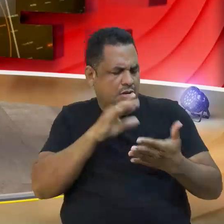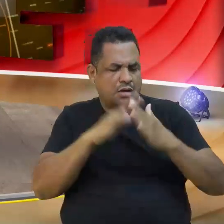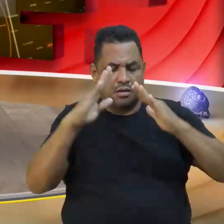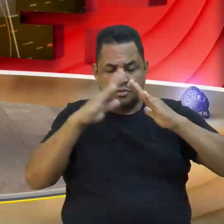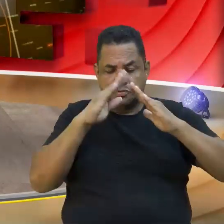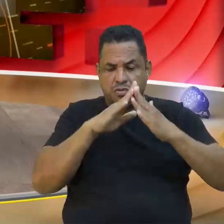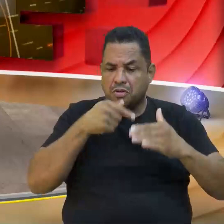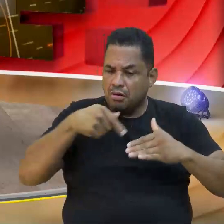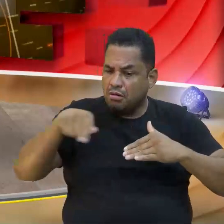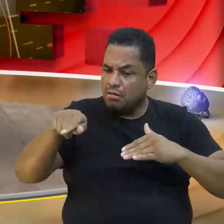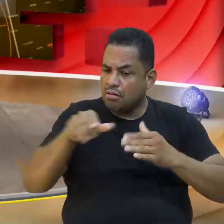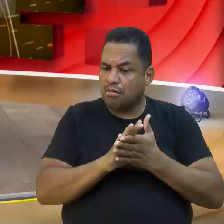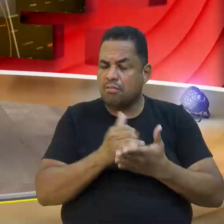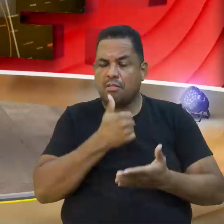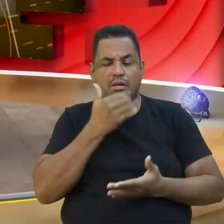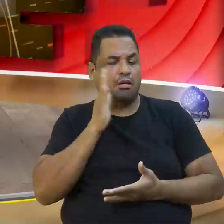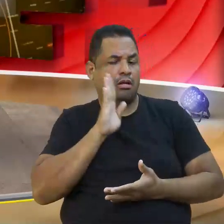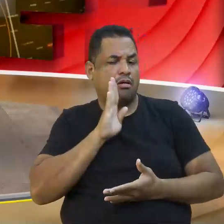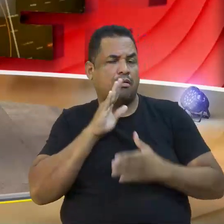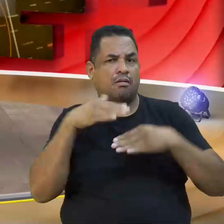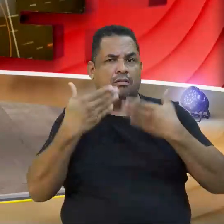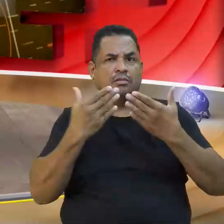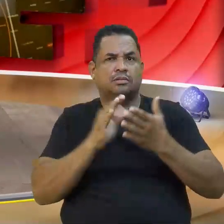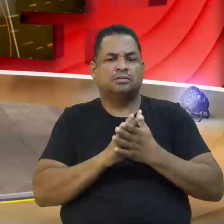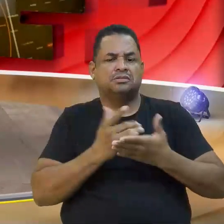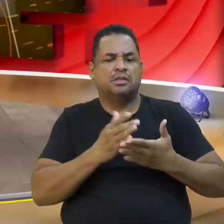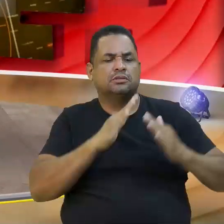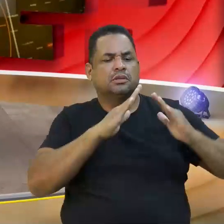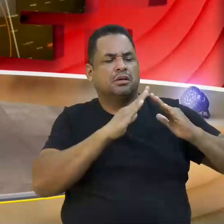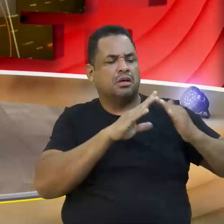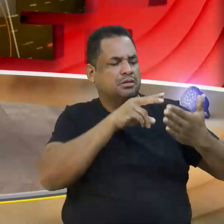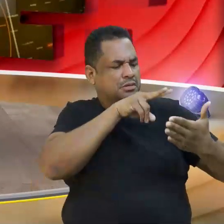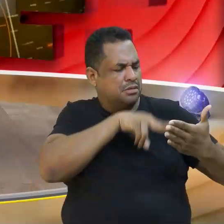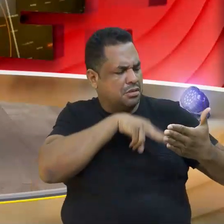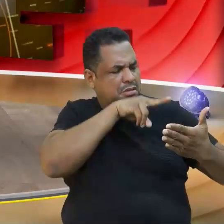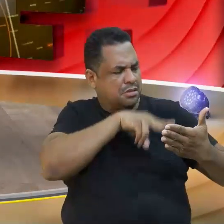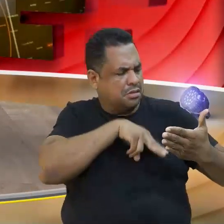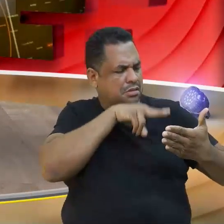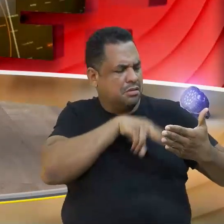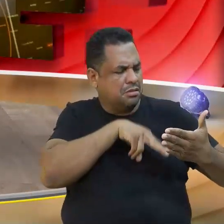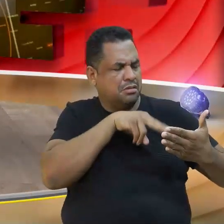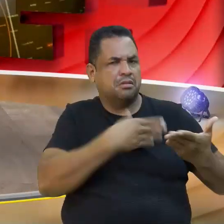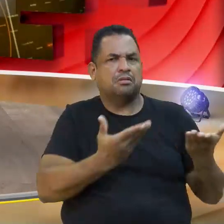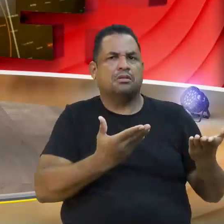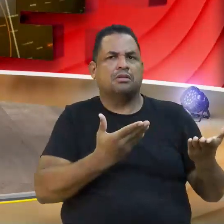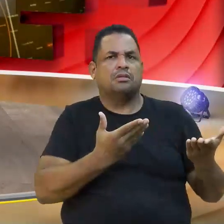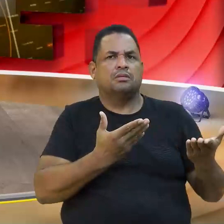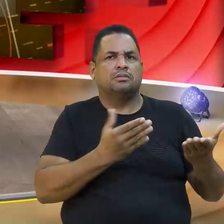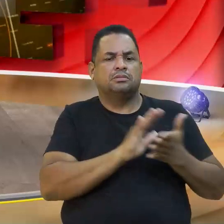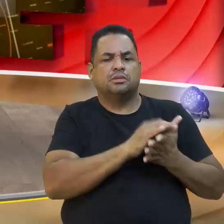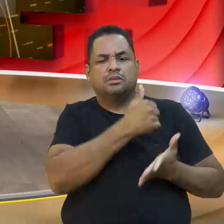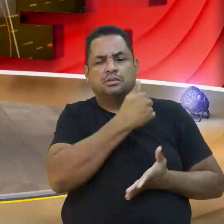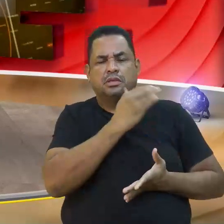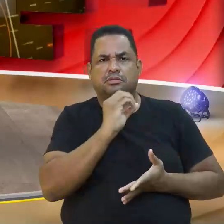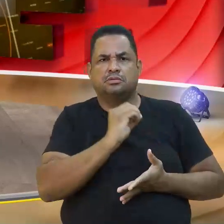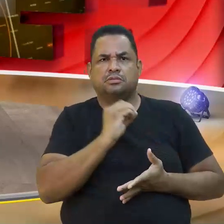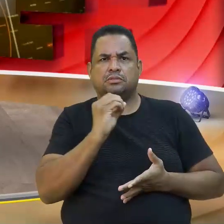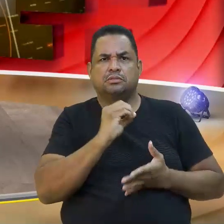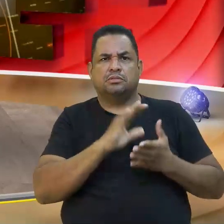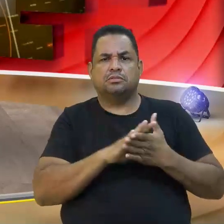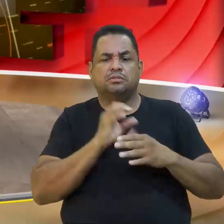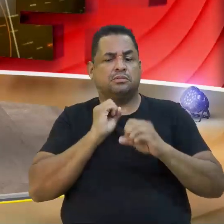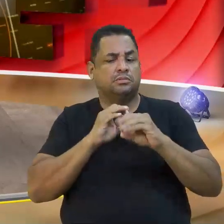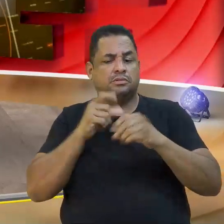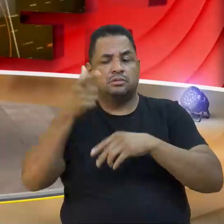atento. Aí é um ganho diferenciado. Se ele ficar só em casa, só lendo, só é 10%. E vai ensinar os outros